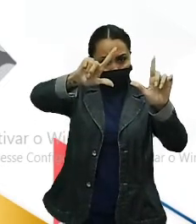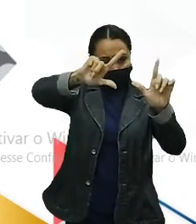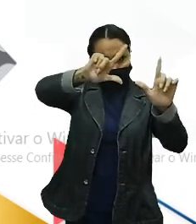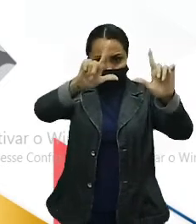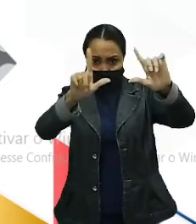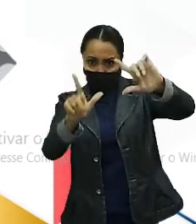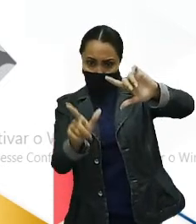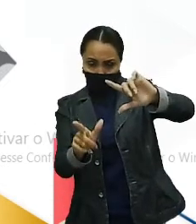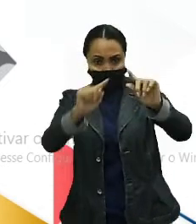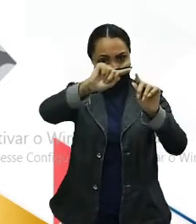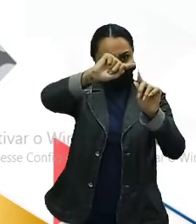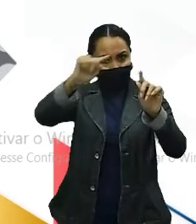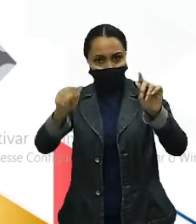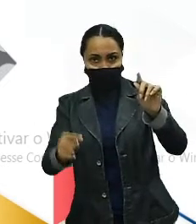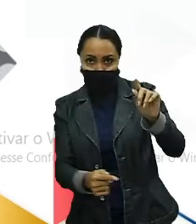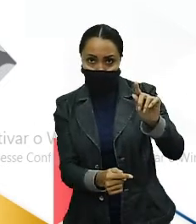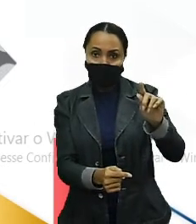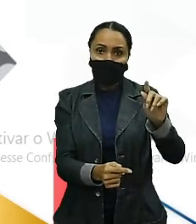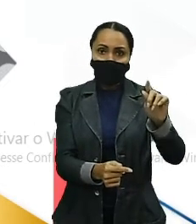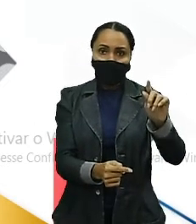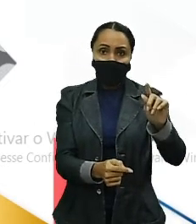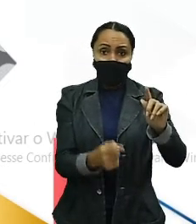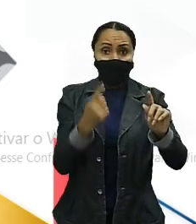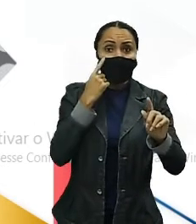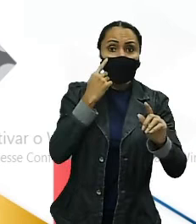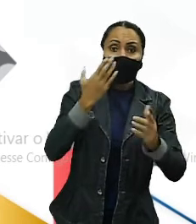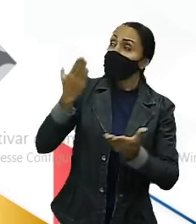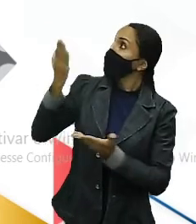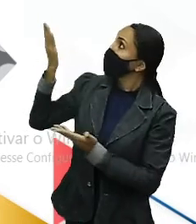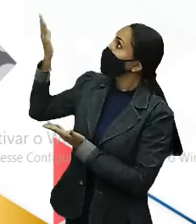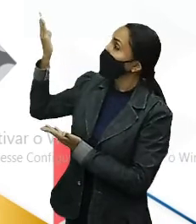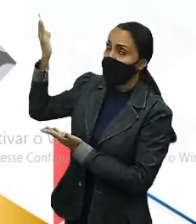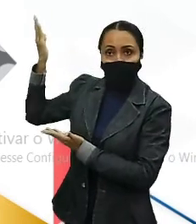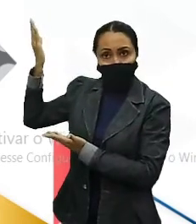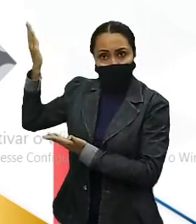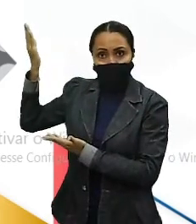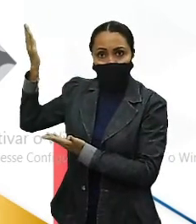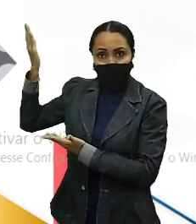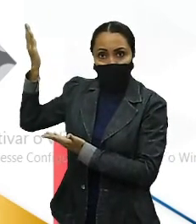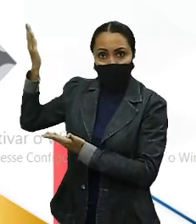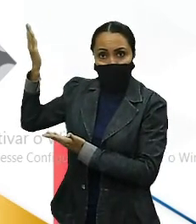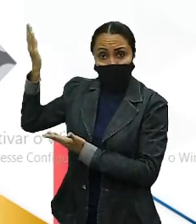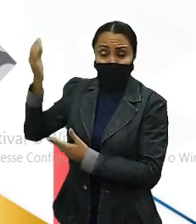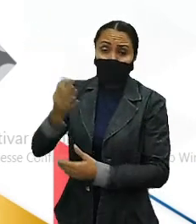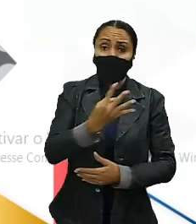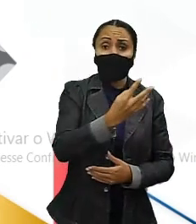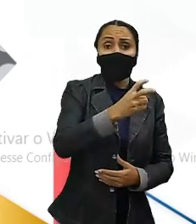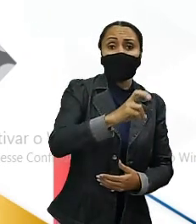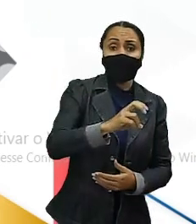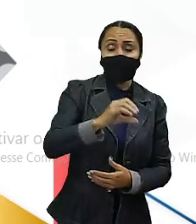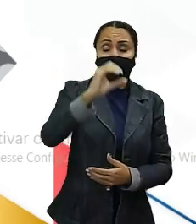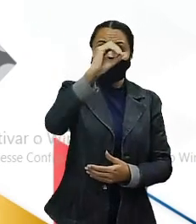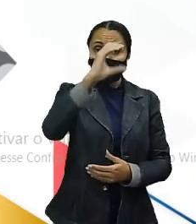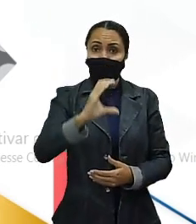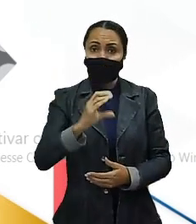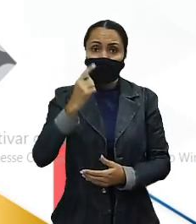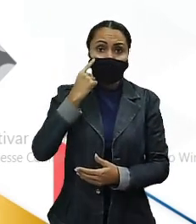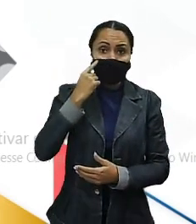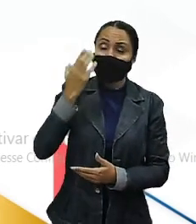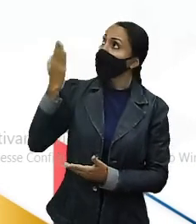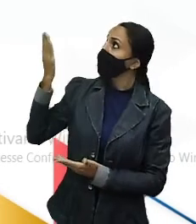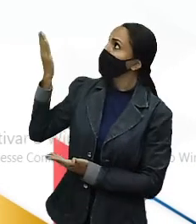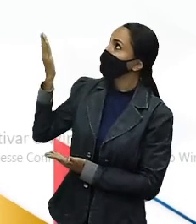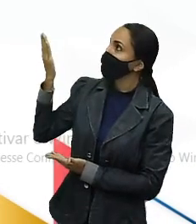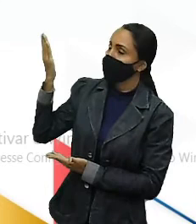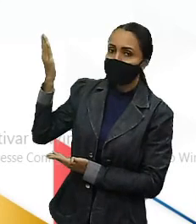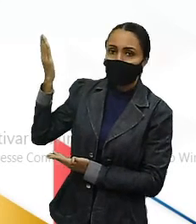rente à parede, após o giro ela ficou posicionada como ilustrado na figura aí, ó, com um ângulo de 45 graus. Dá para visualizar? Vou